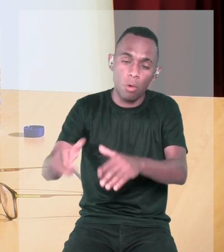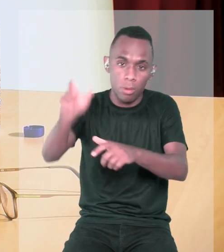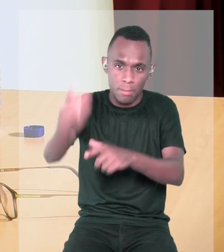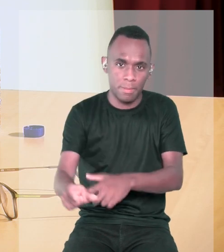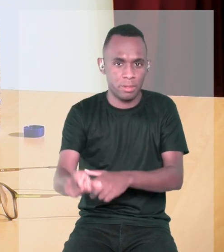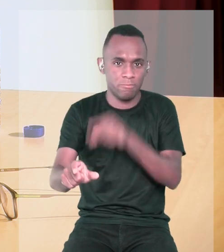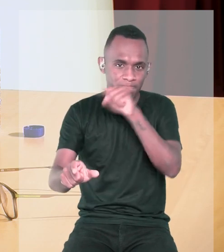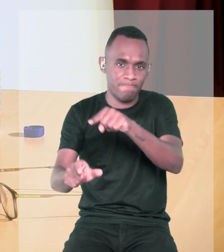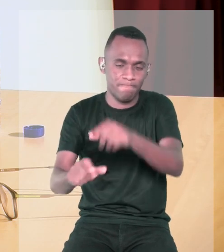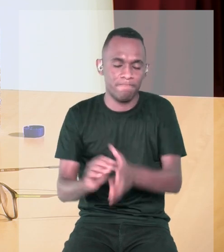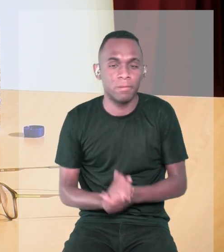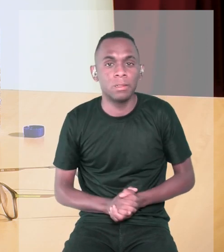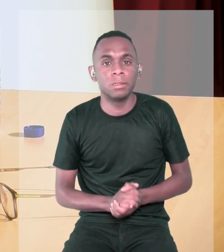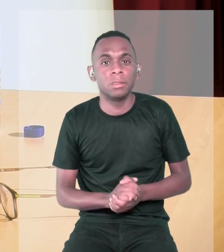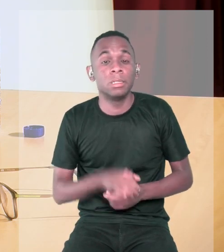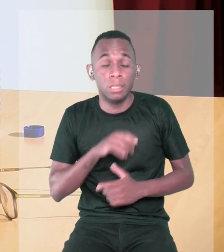alguém, a você.